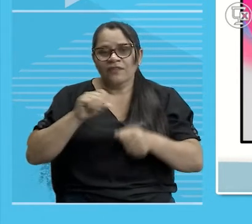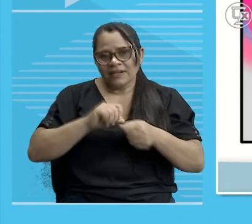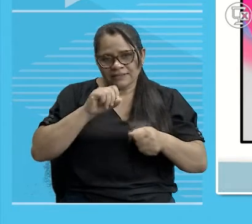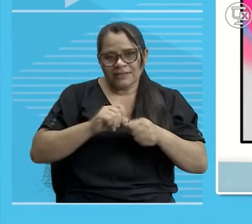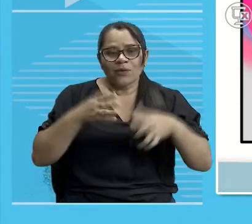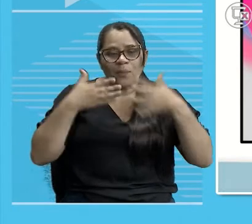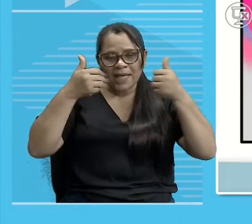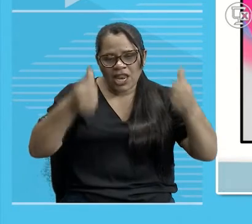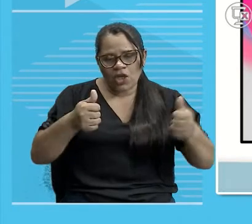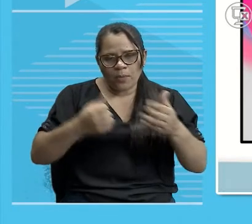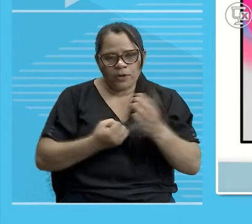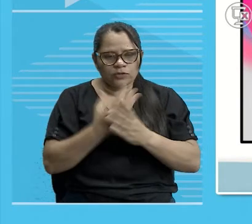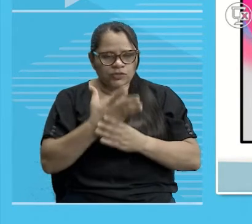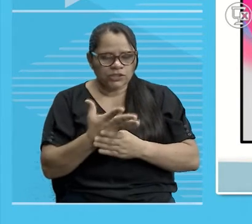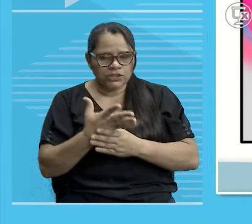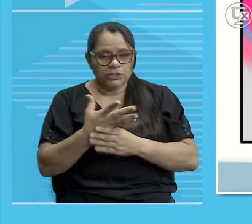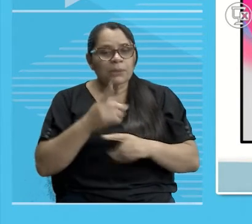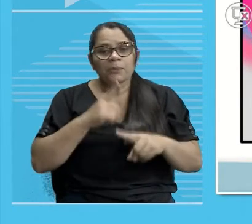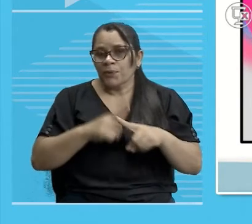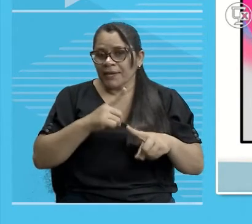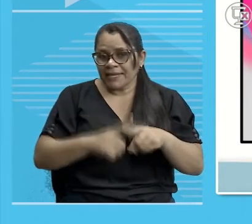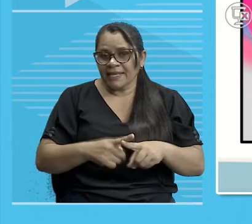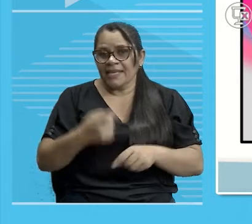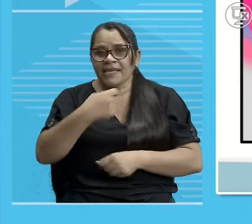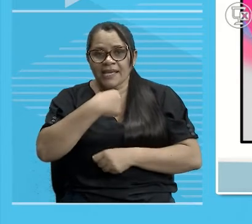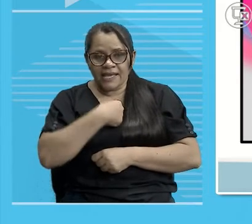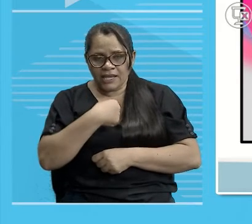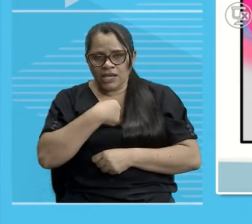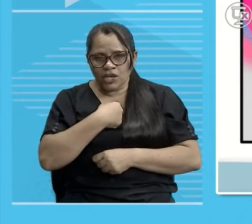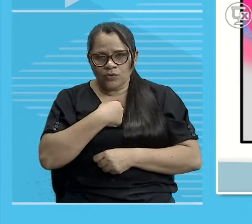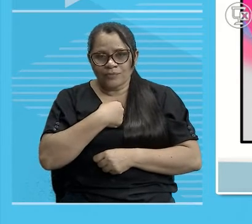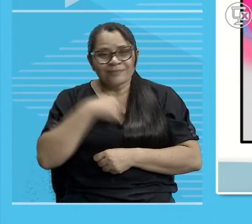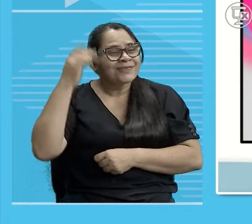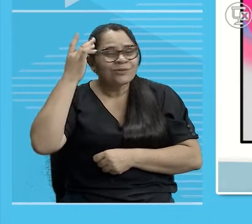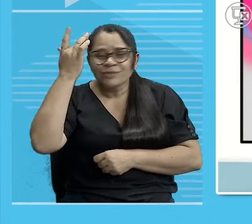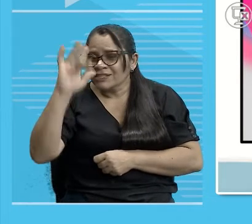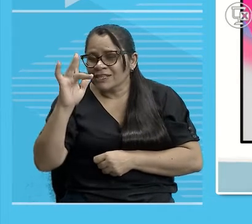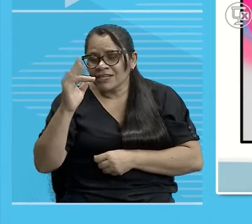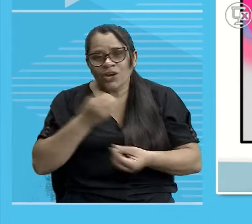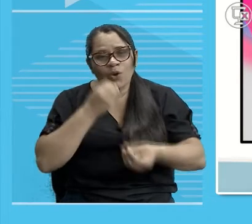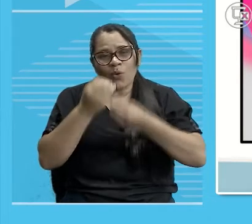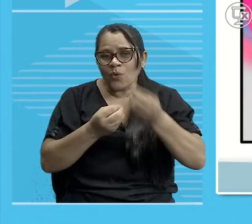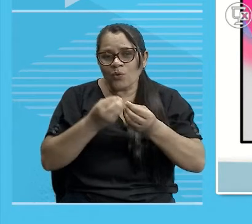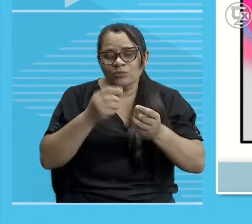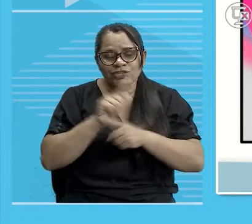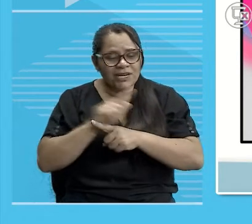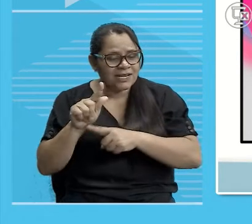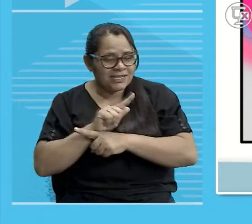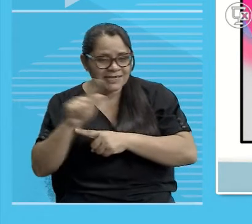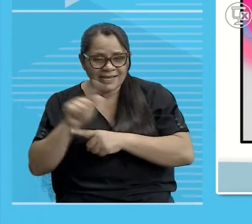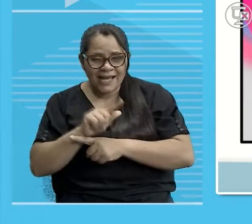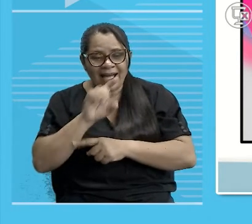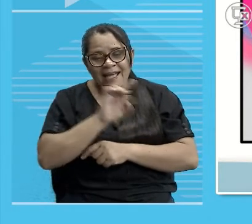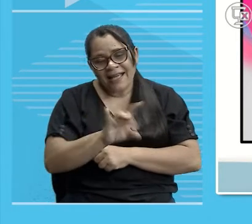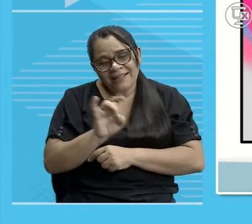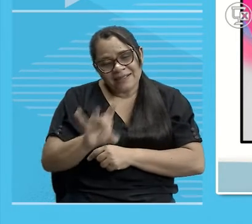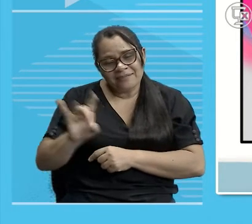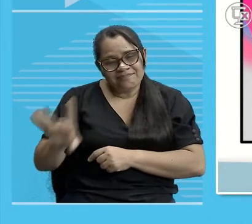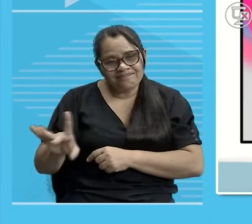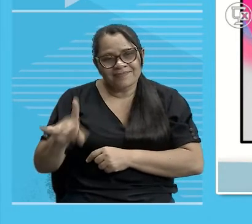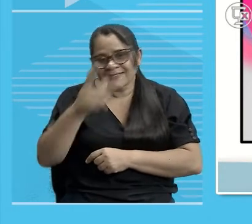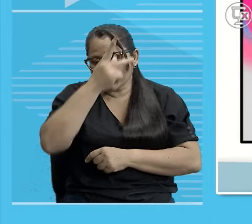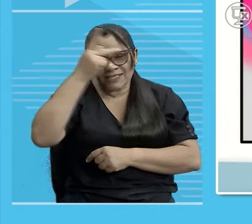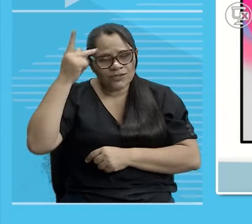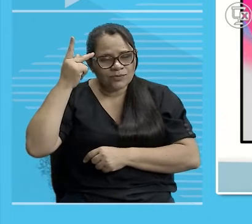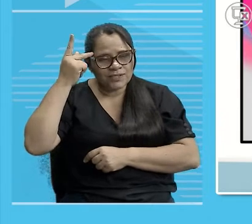eu olha só eu não sei como gerenciar as pessoas que estão em cada setor Então